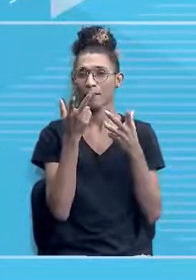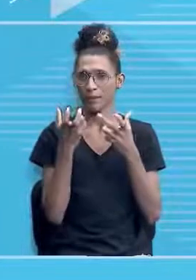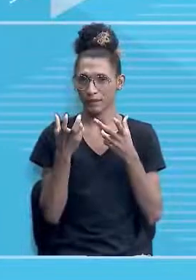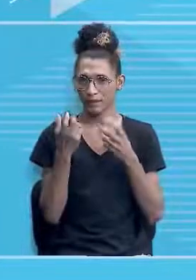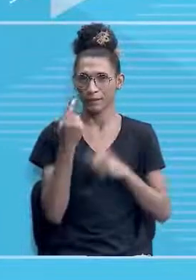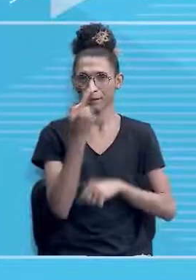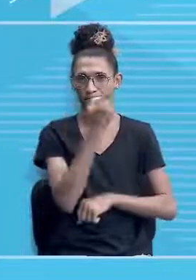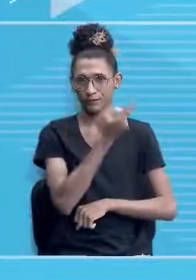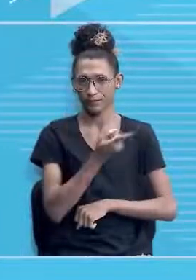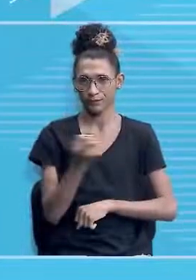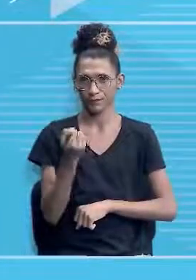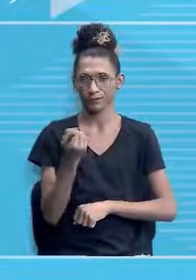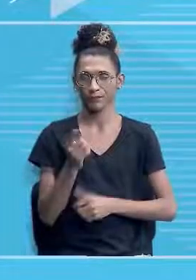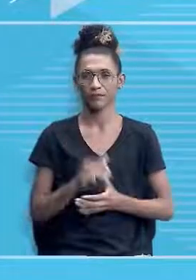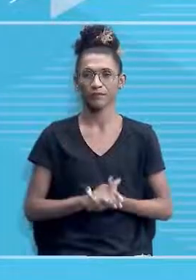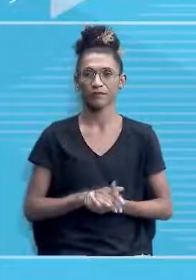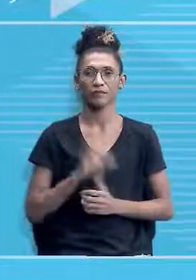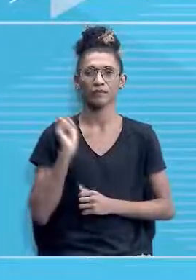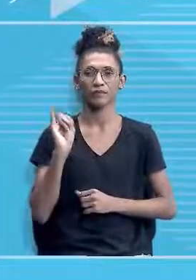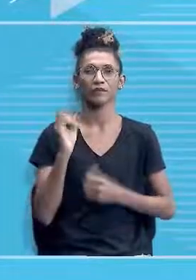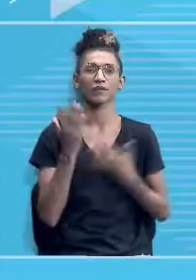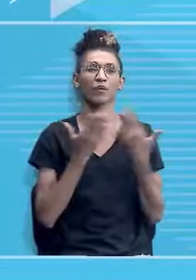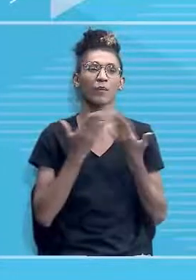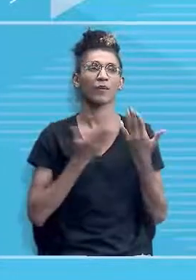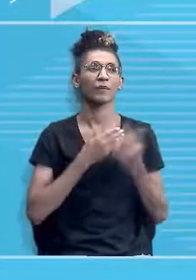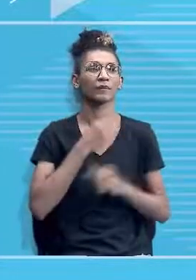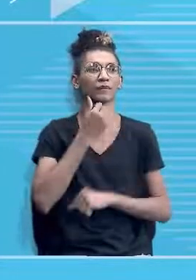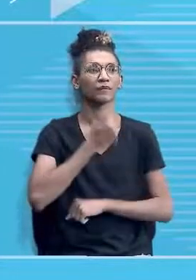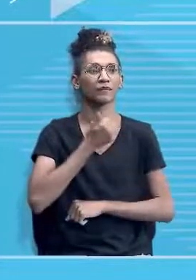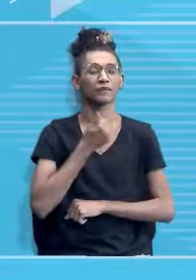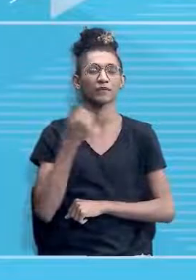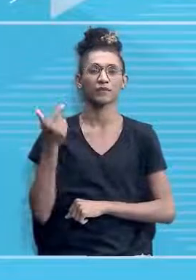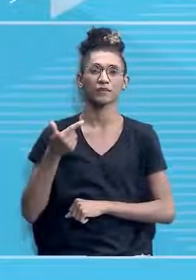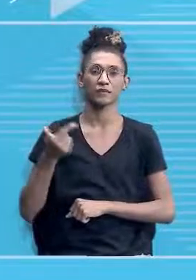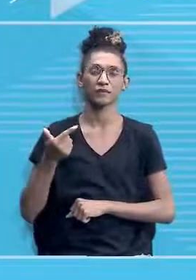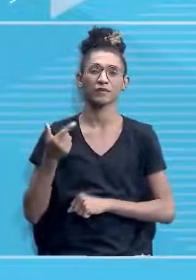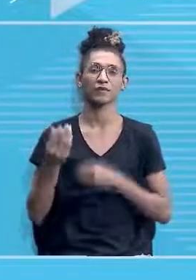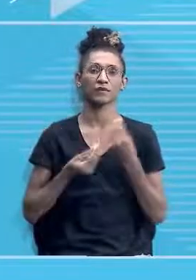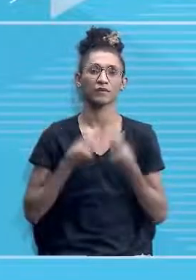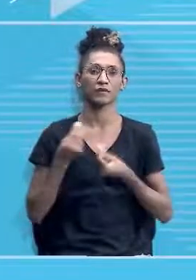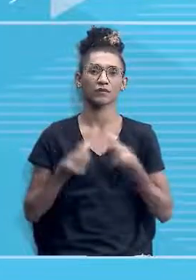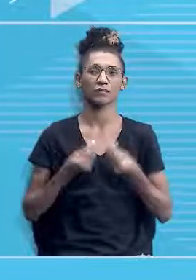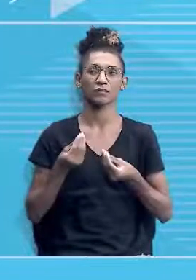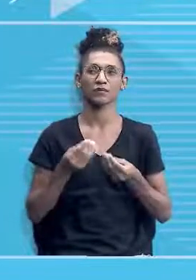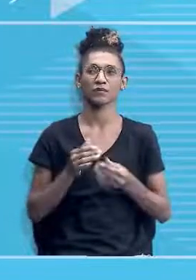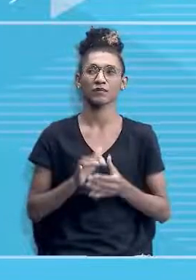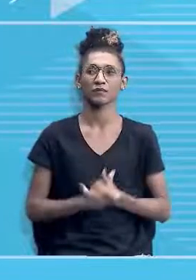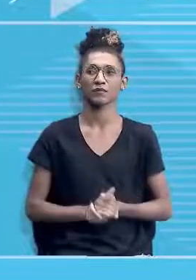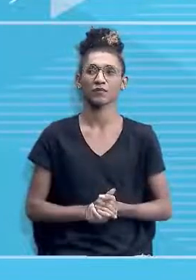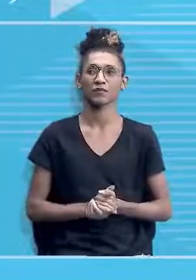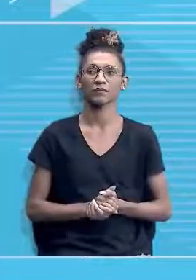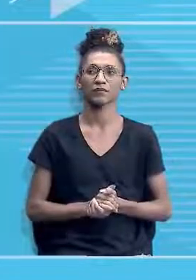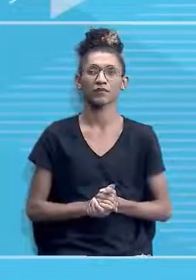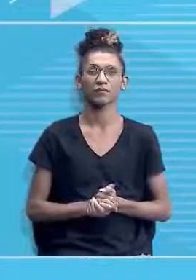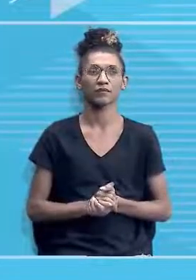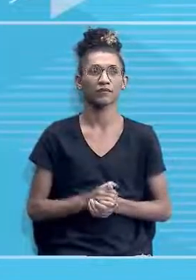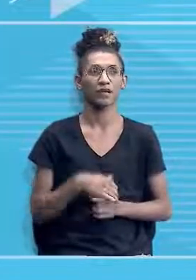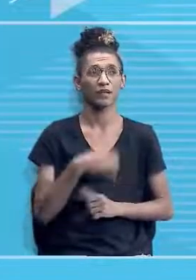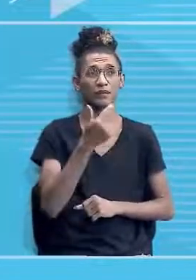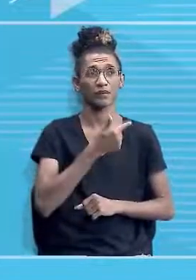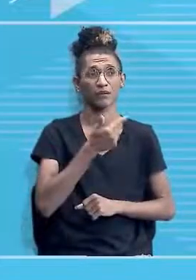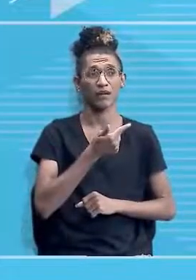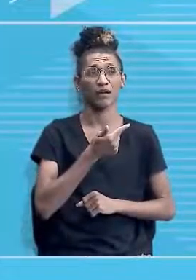basicidade se você comparar a Amina primária com secundária Amina primária ganha nas aromáticas né mas a linfáticas a